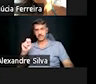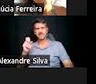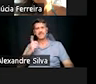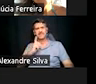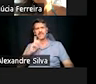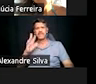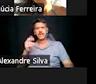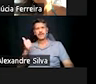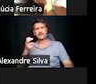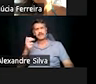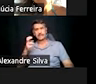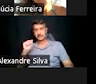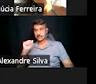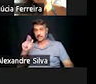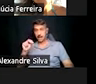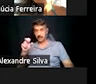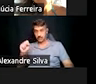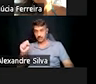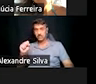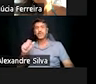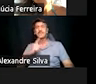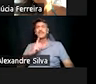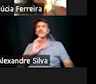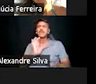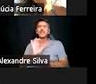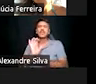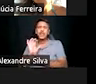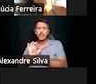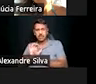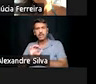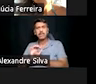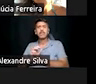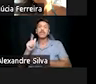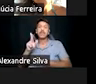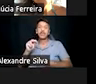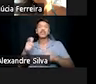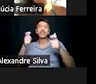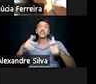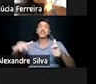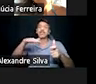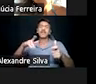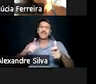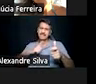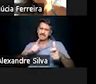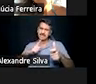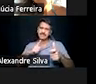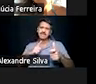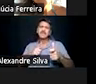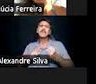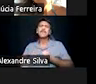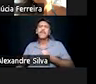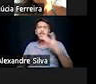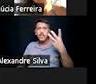15 anos, com as diversas turmas de alunos, nós levamos para essa área onde há uma grande ocorrência de material